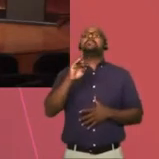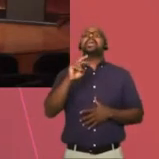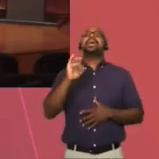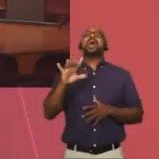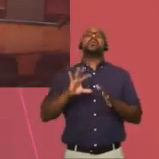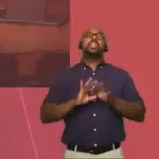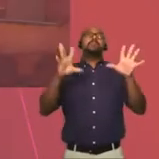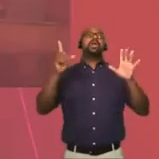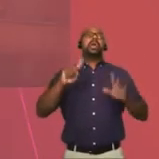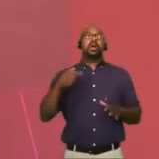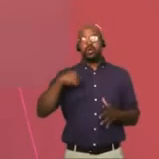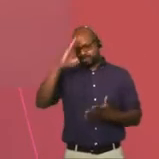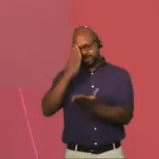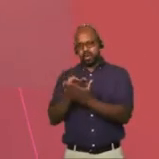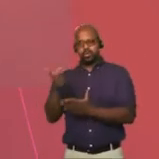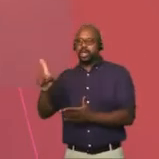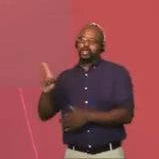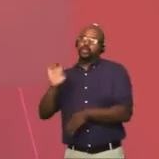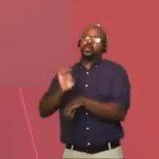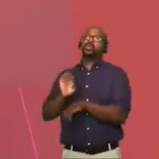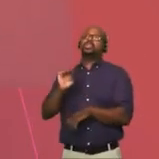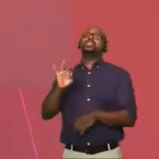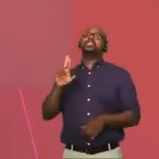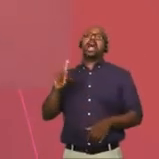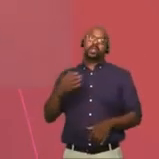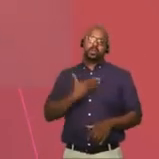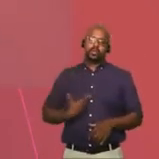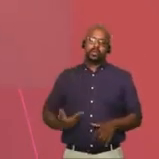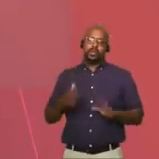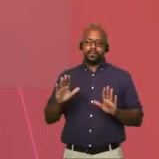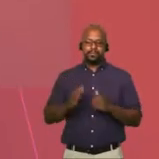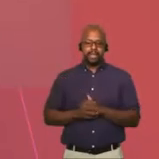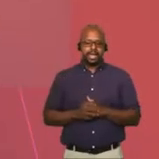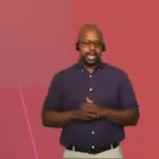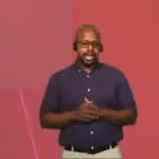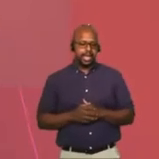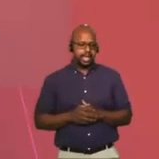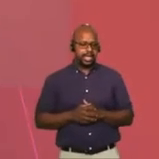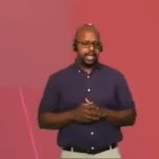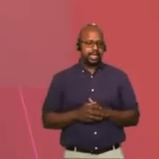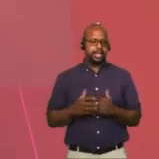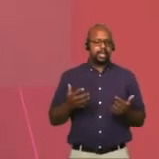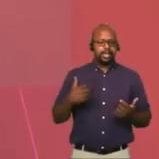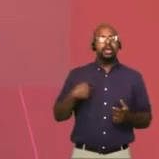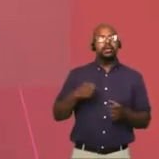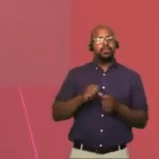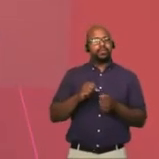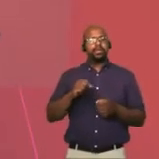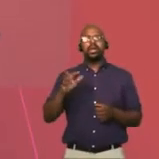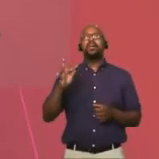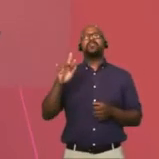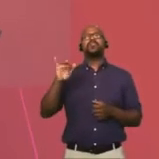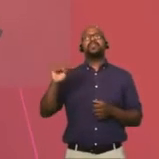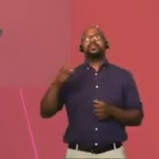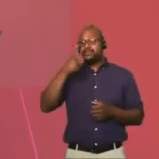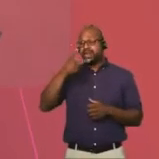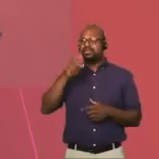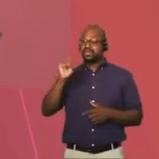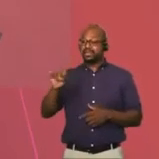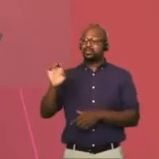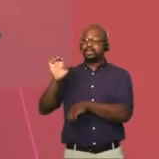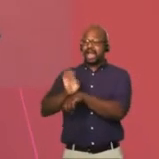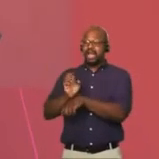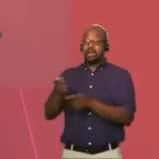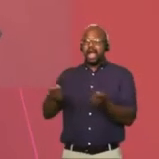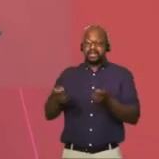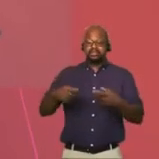eu não acredito no estado Ok o prisma falava que se você botar o